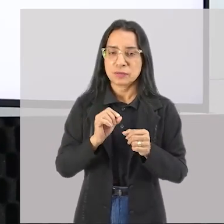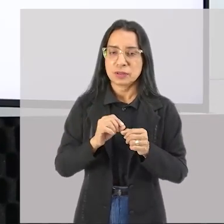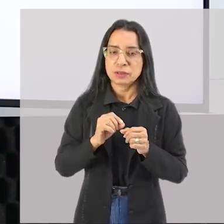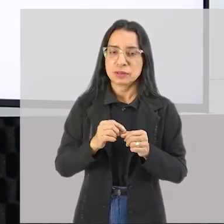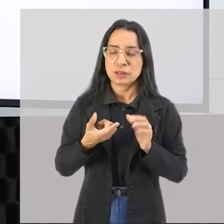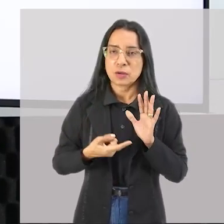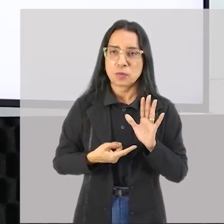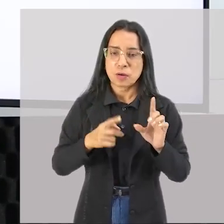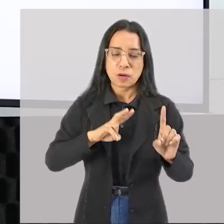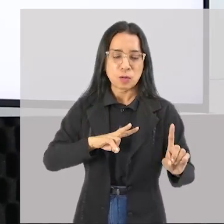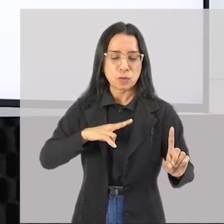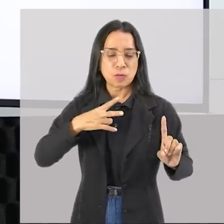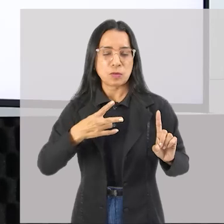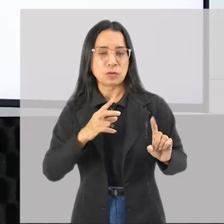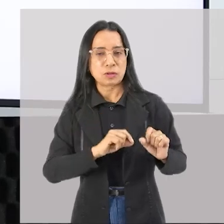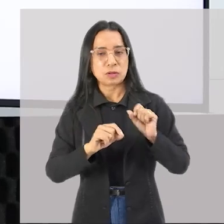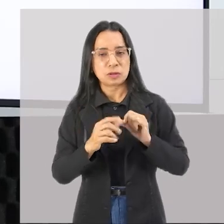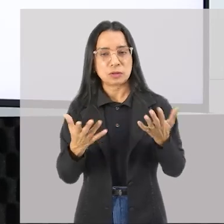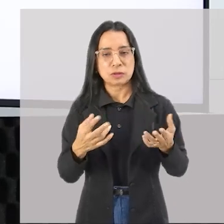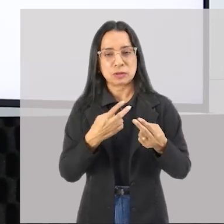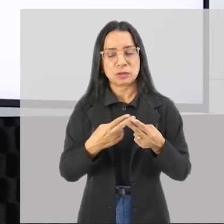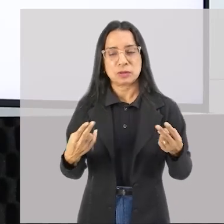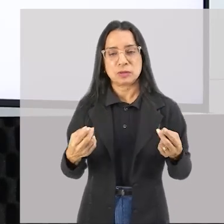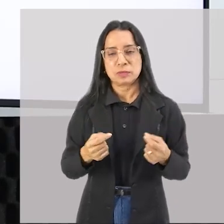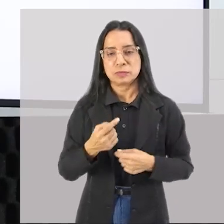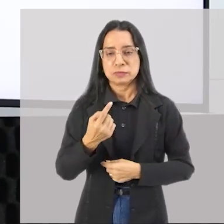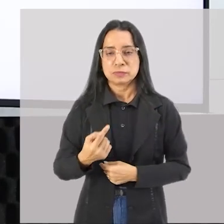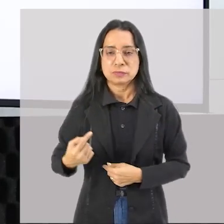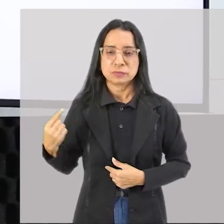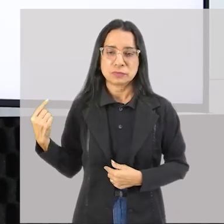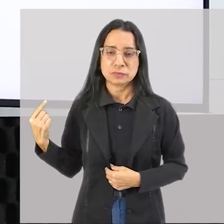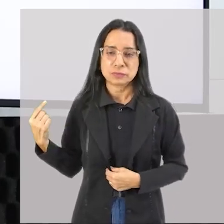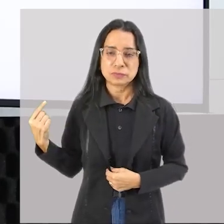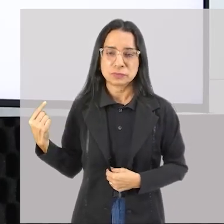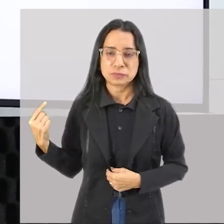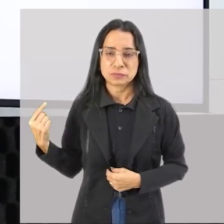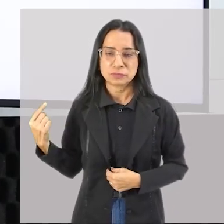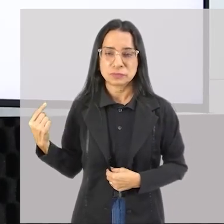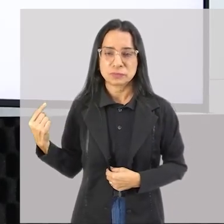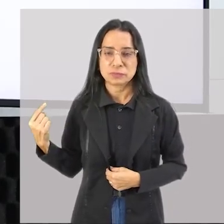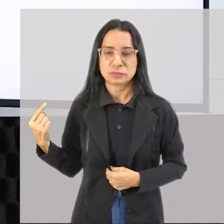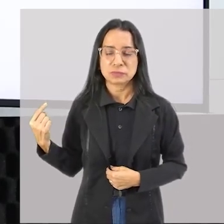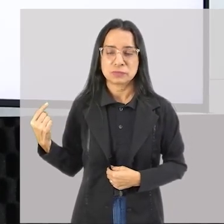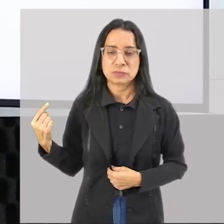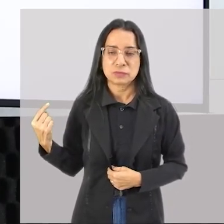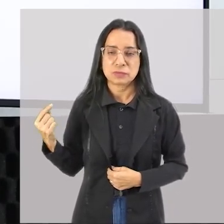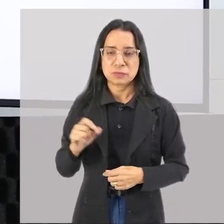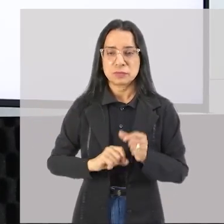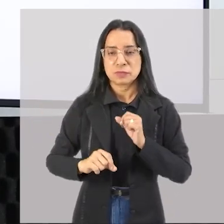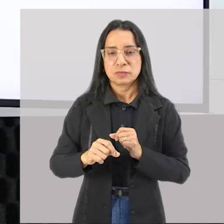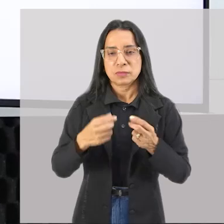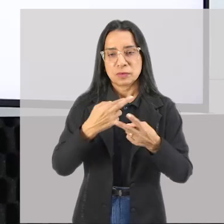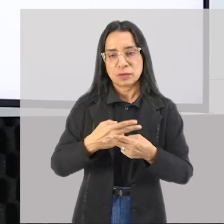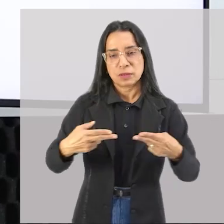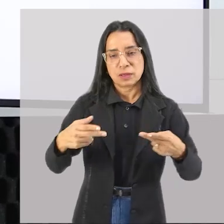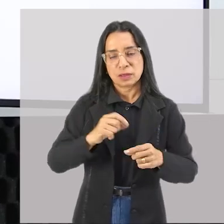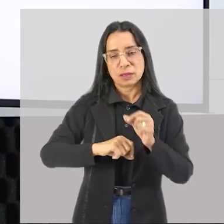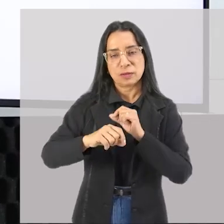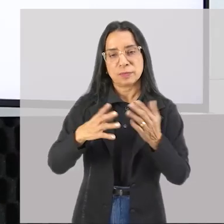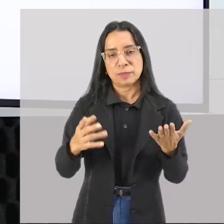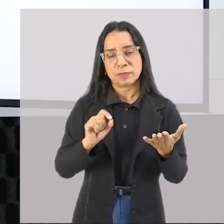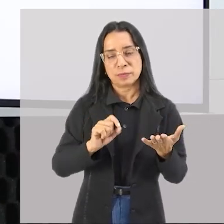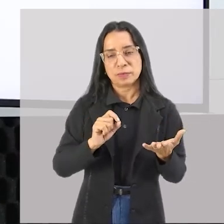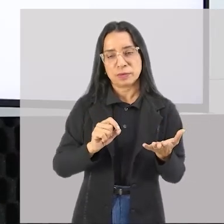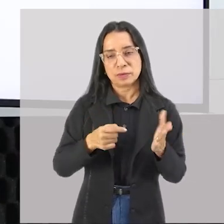uma ênfase, dar uma ênfase maior a algo. Right, ok, well, são elementos que você pode usar